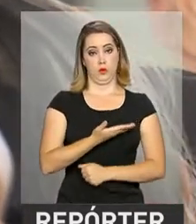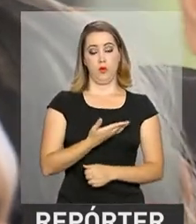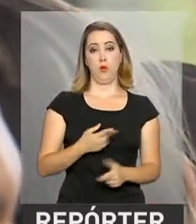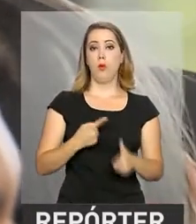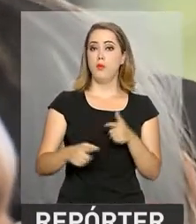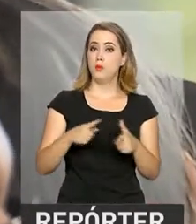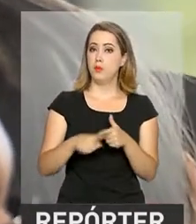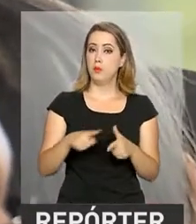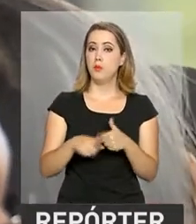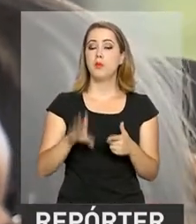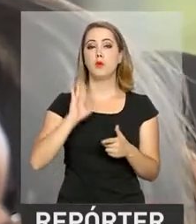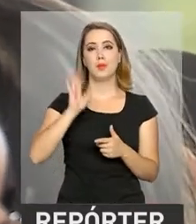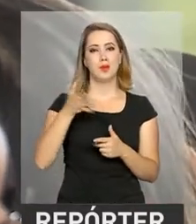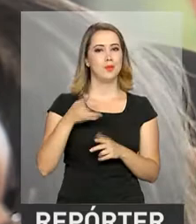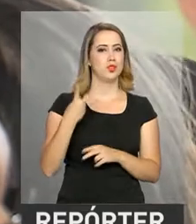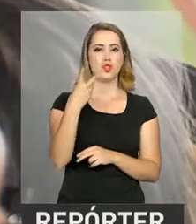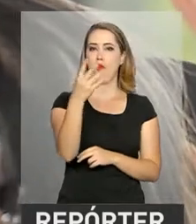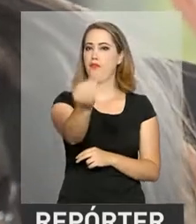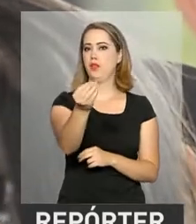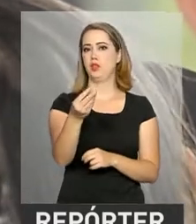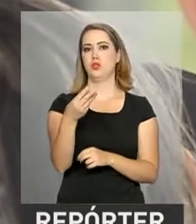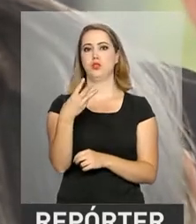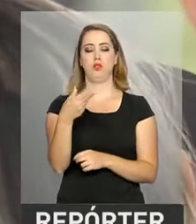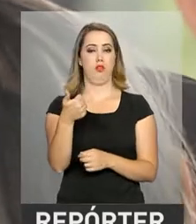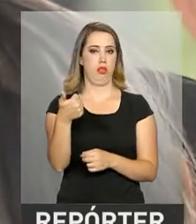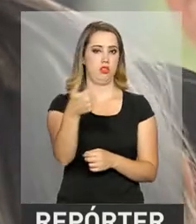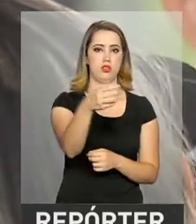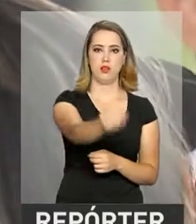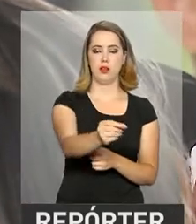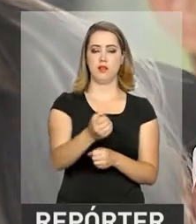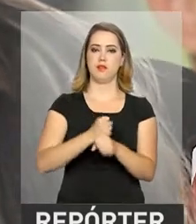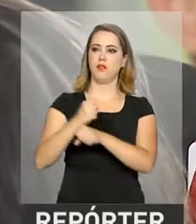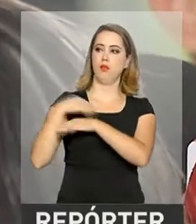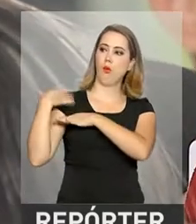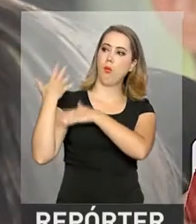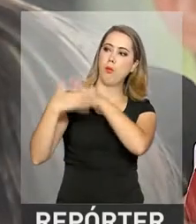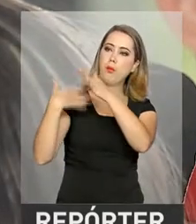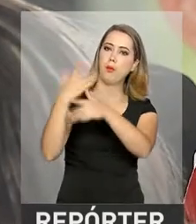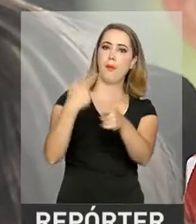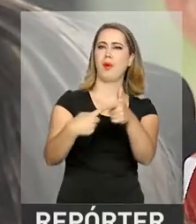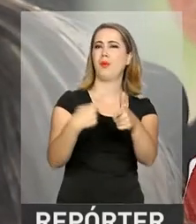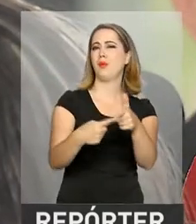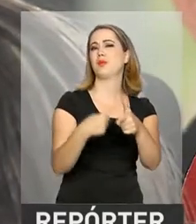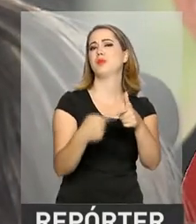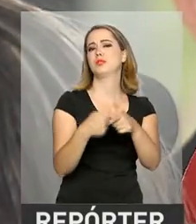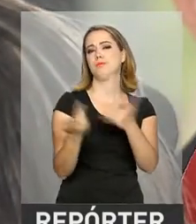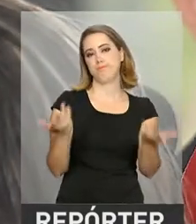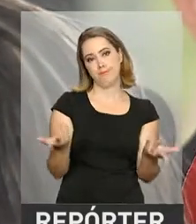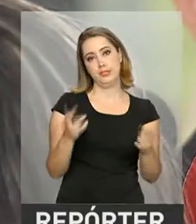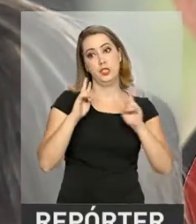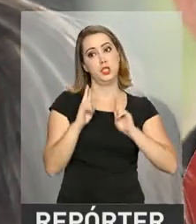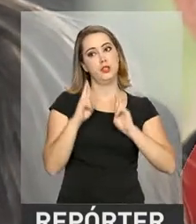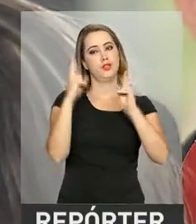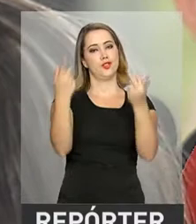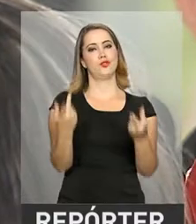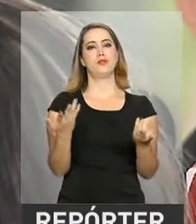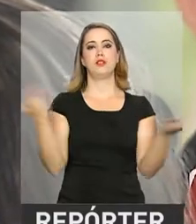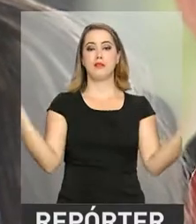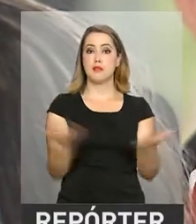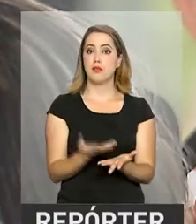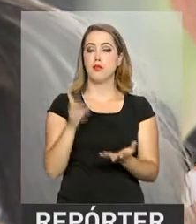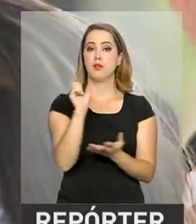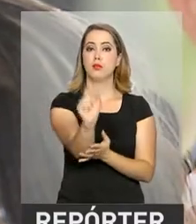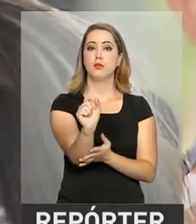há 10 20 anos no bairro de povo agora a diferença o governo a diferença agora